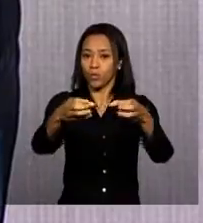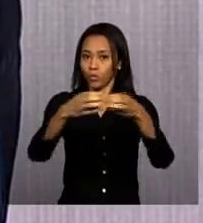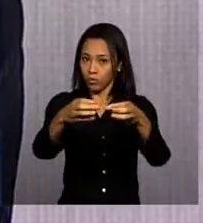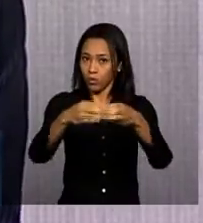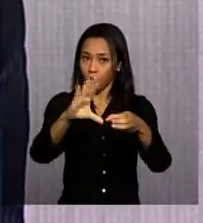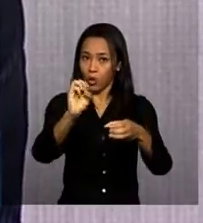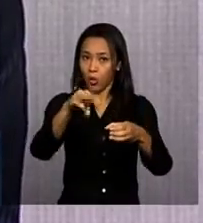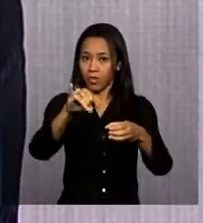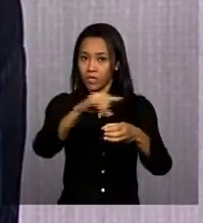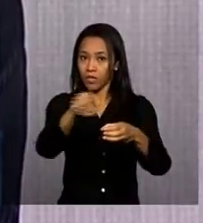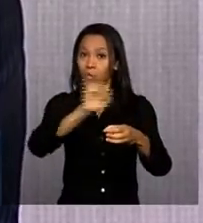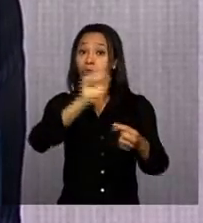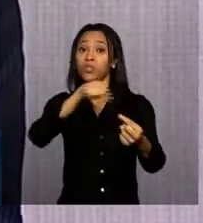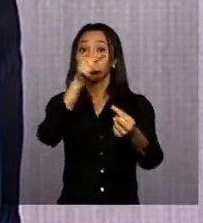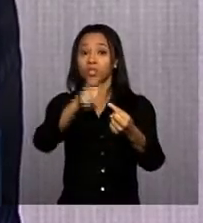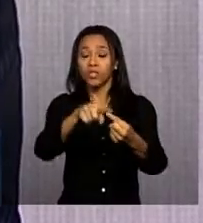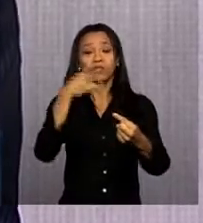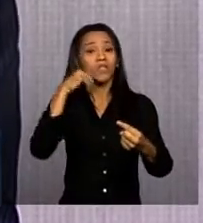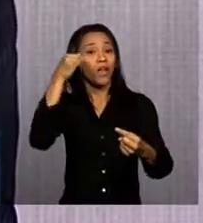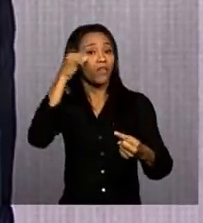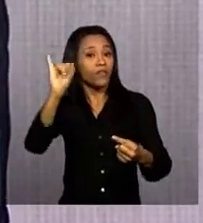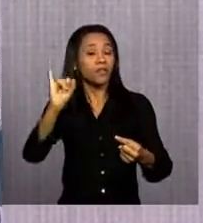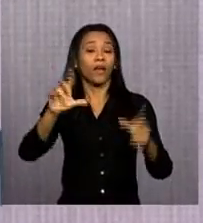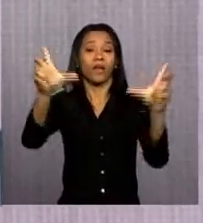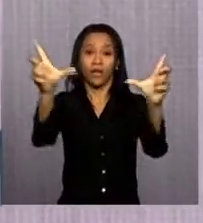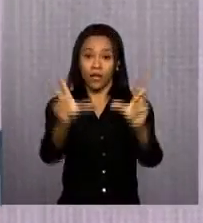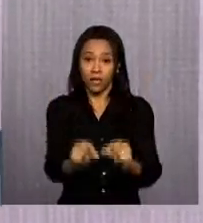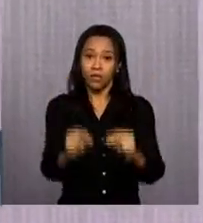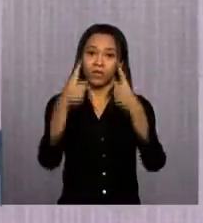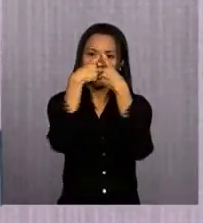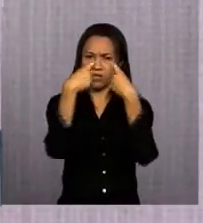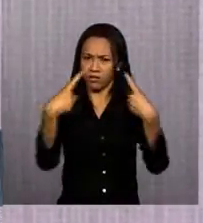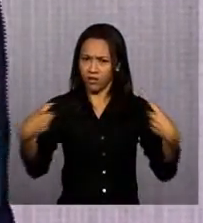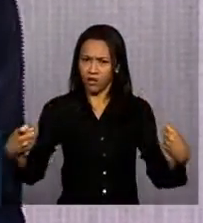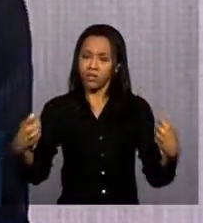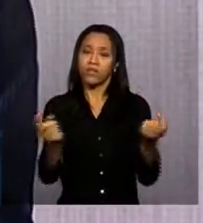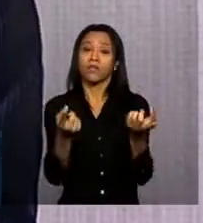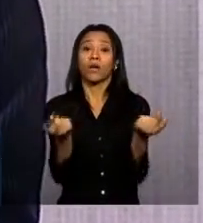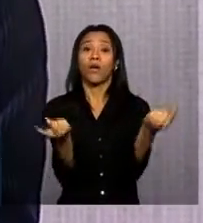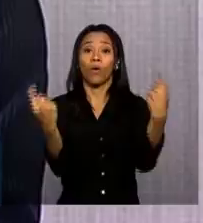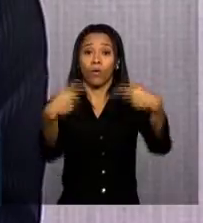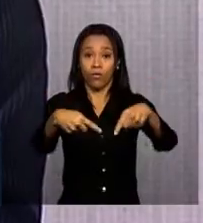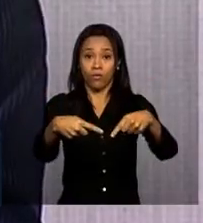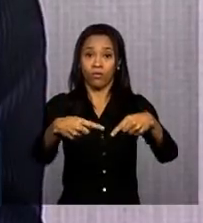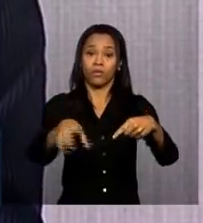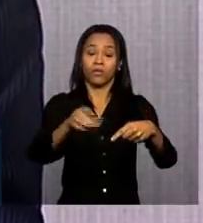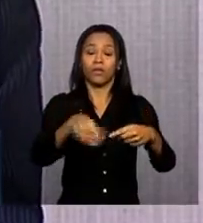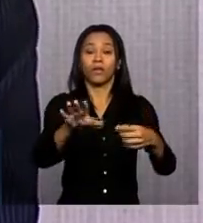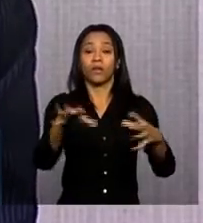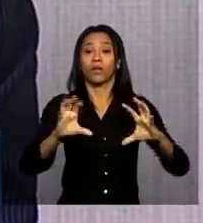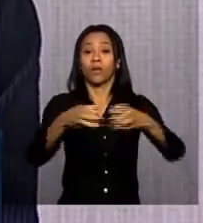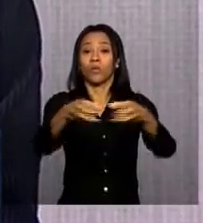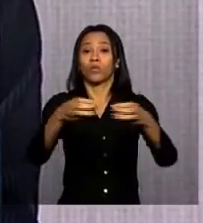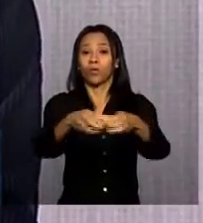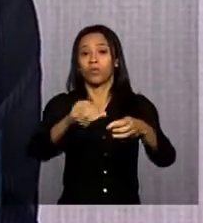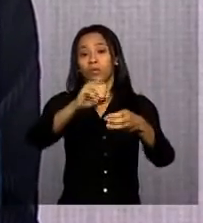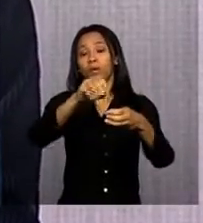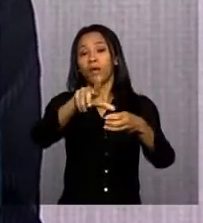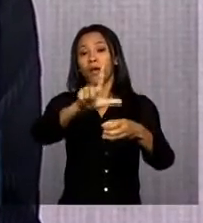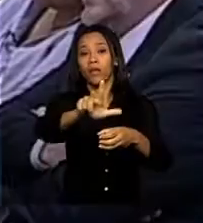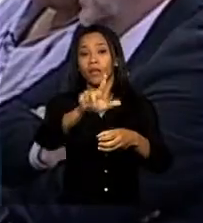finalidade de prevenir, enfrentar e reduzir as diversas formas de violência praticadas contra a população